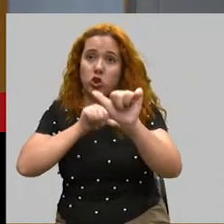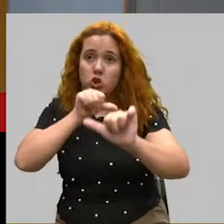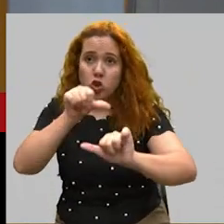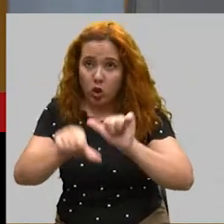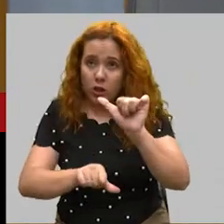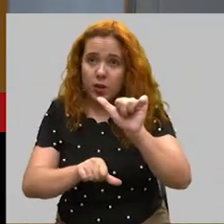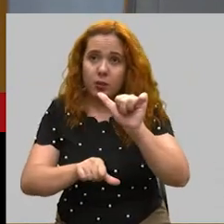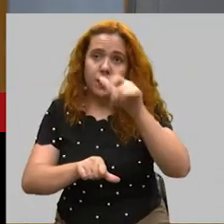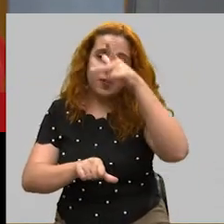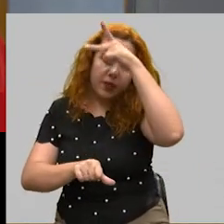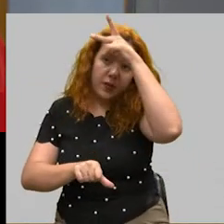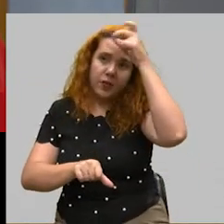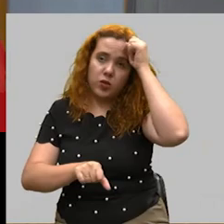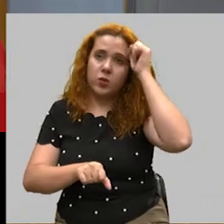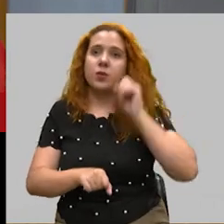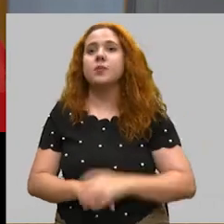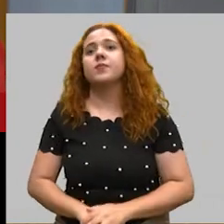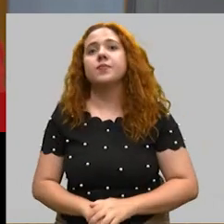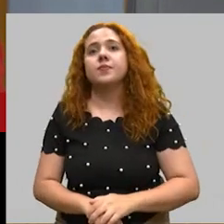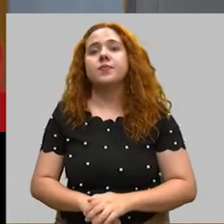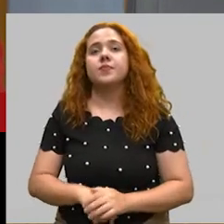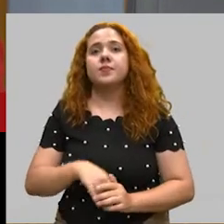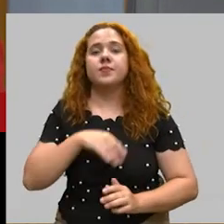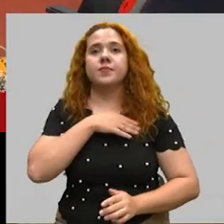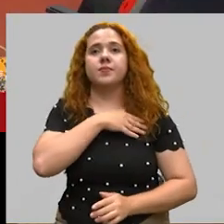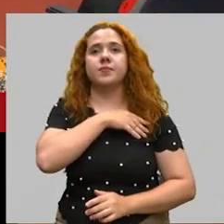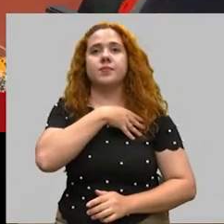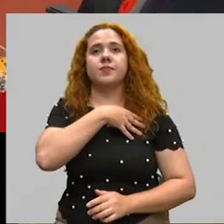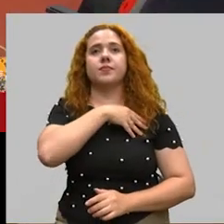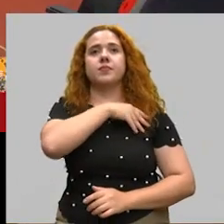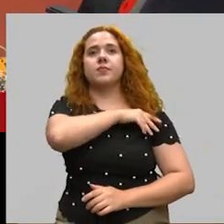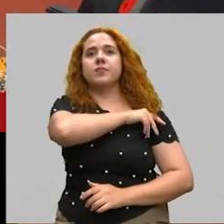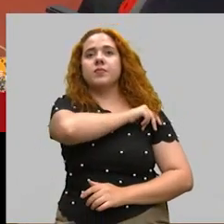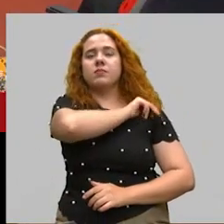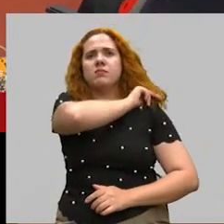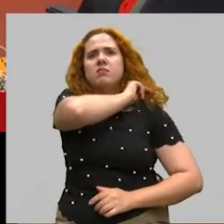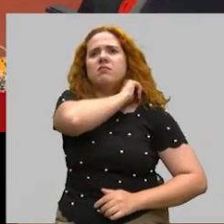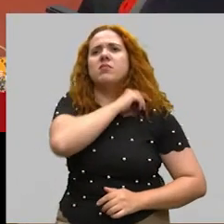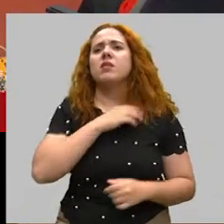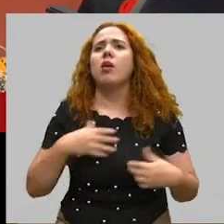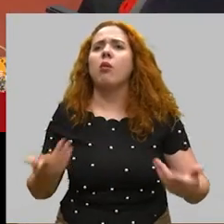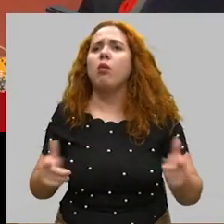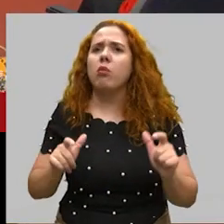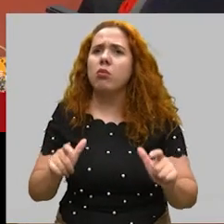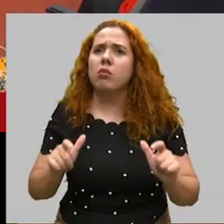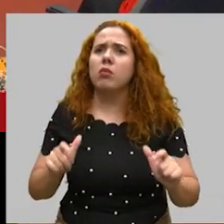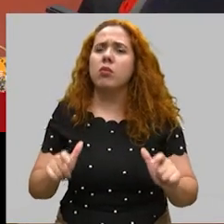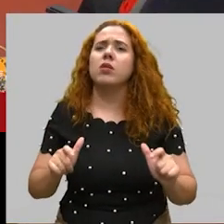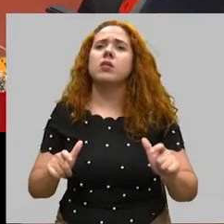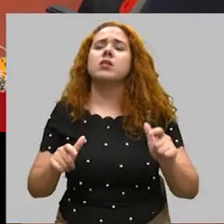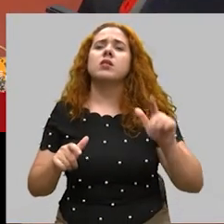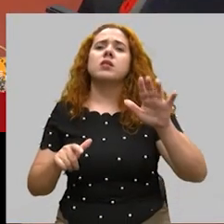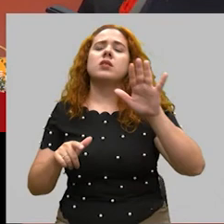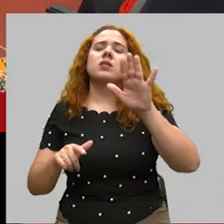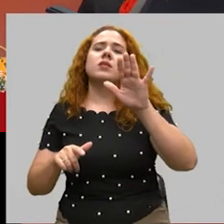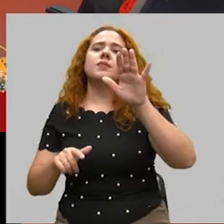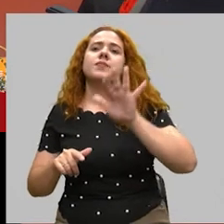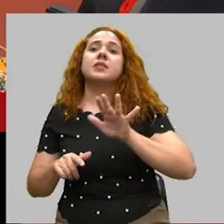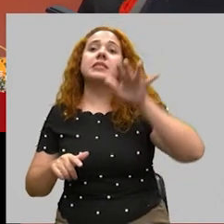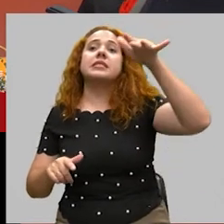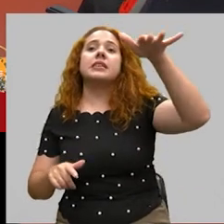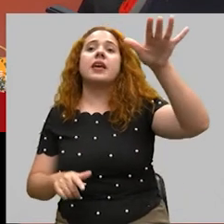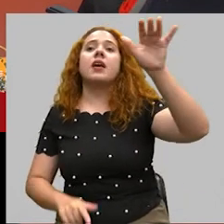municipalizadas onde Serra dos Aimorés tá vendo aí Serra do Aimorés que é municipalizar